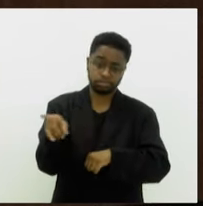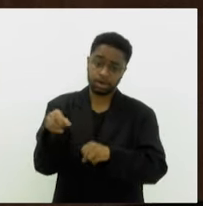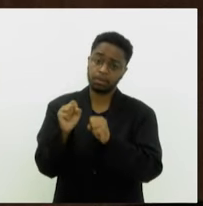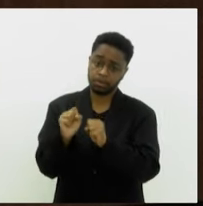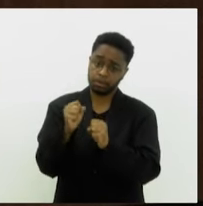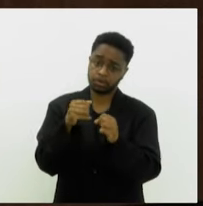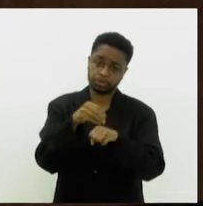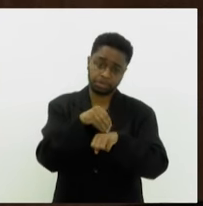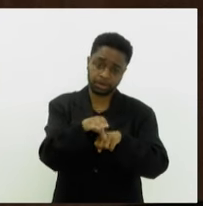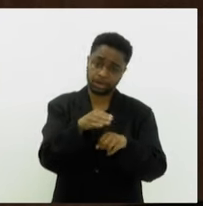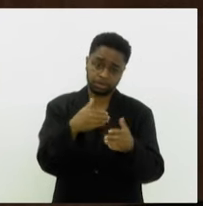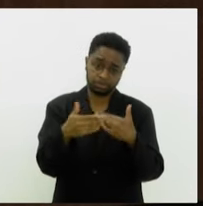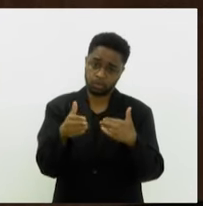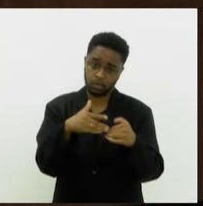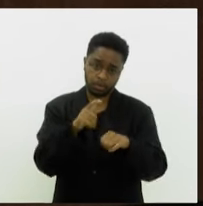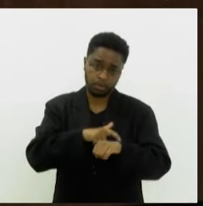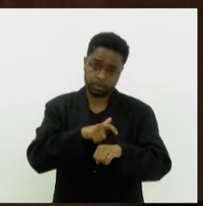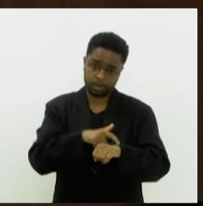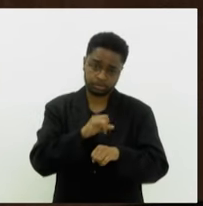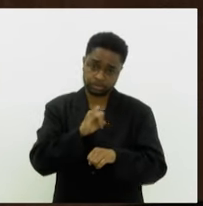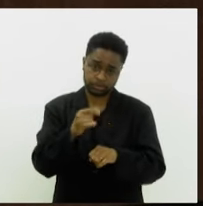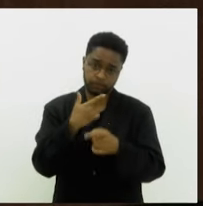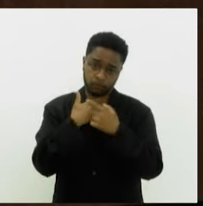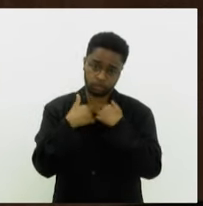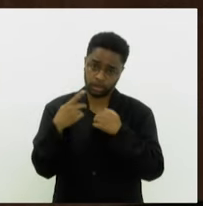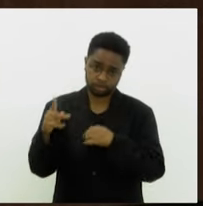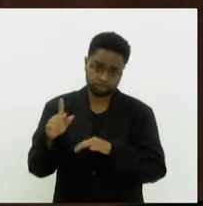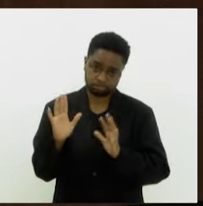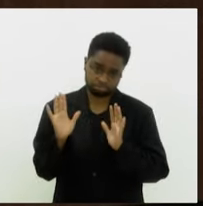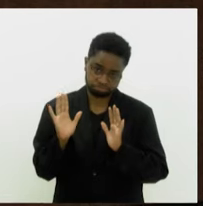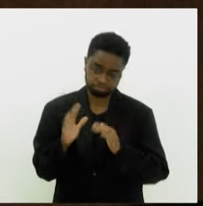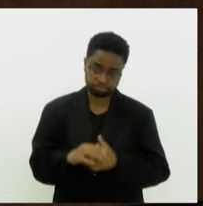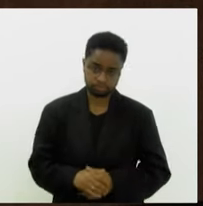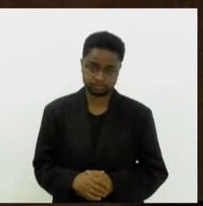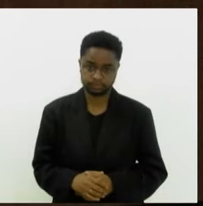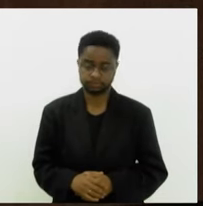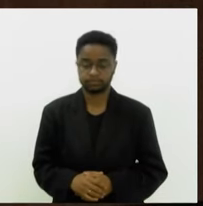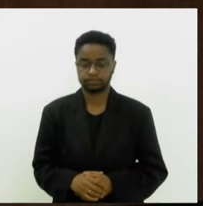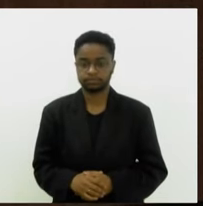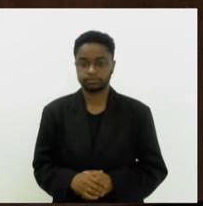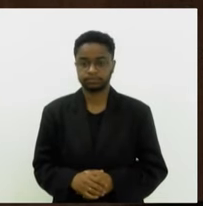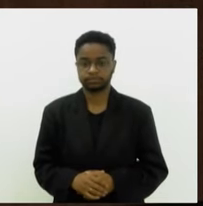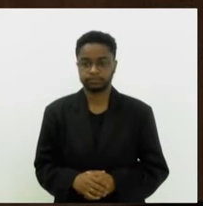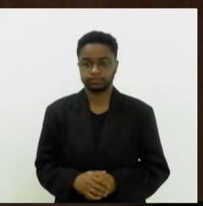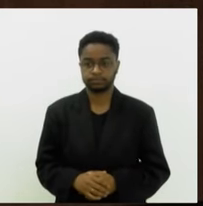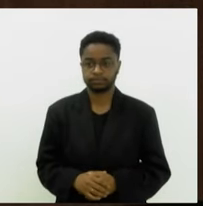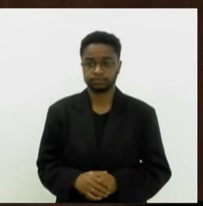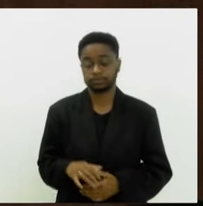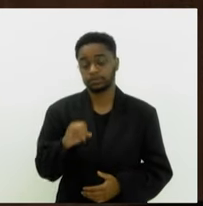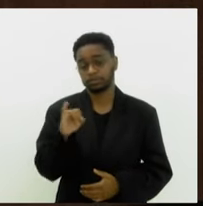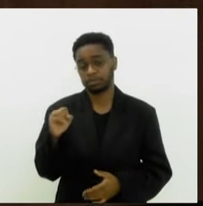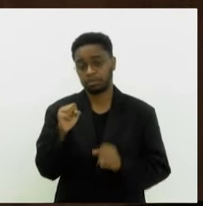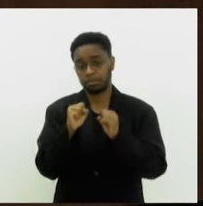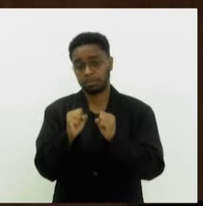manda quando quiser, né? Então, essa é a questão. Se pode haver ou não